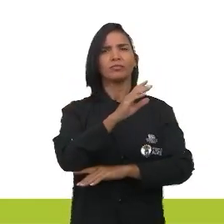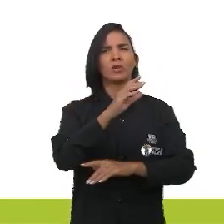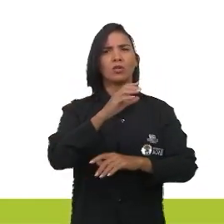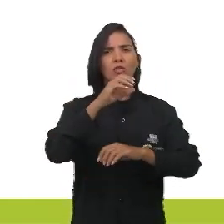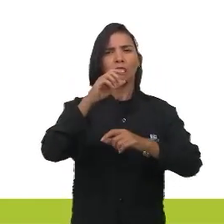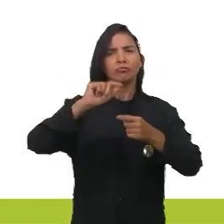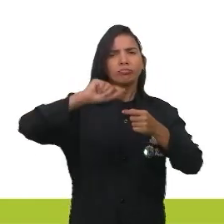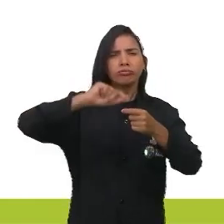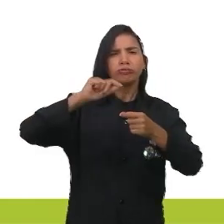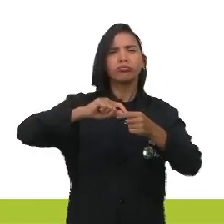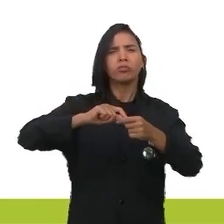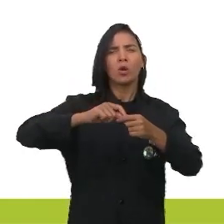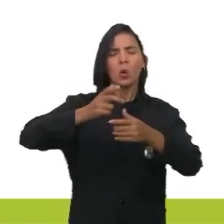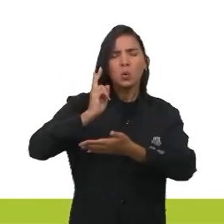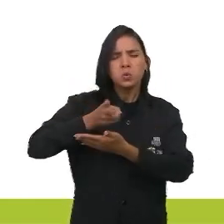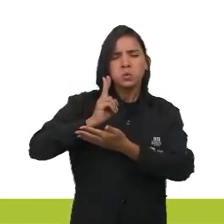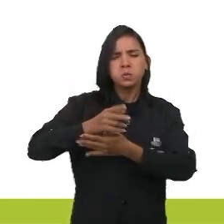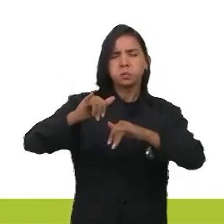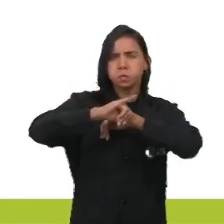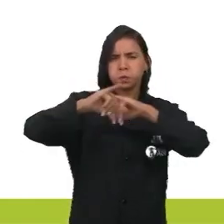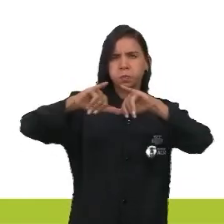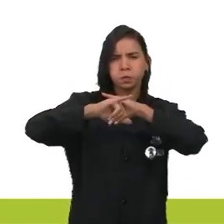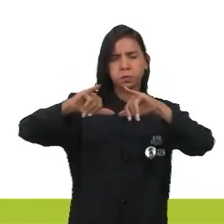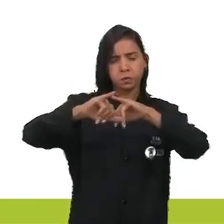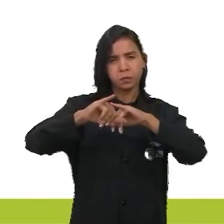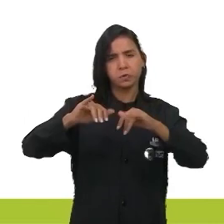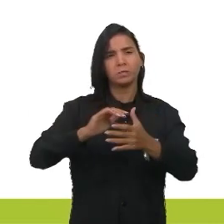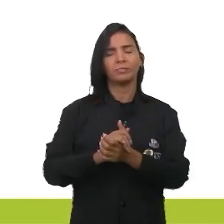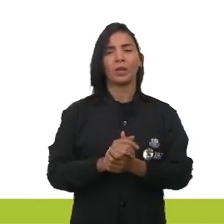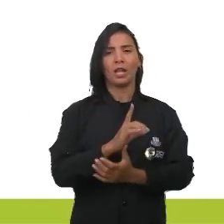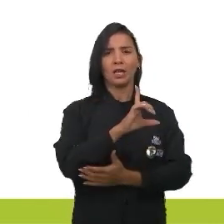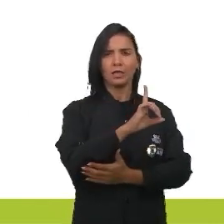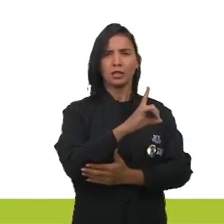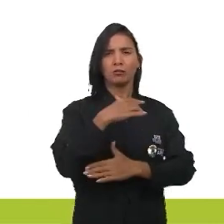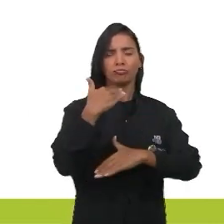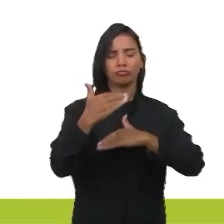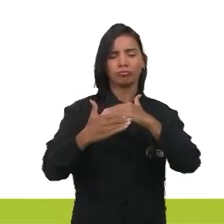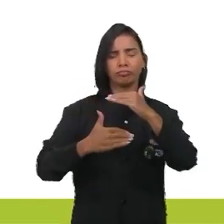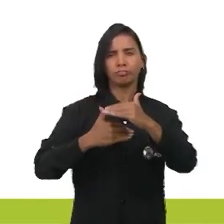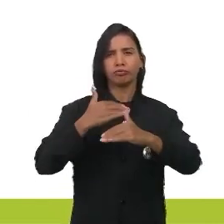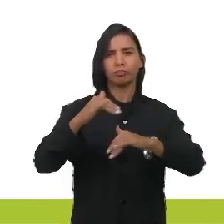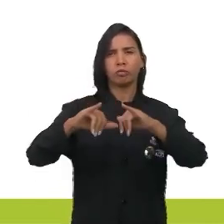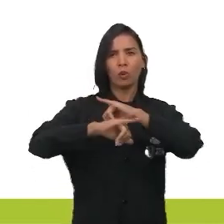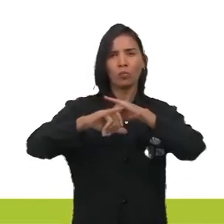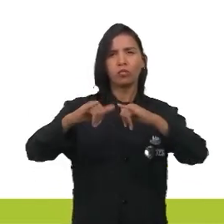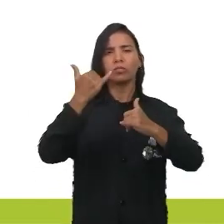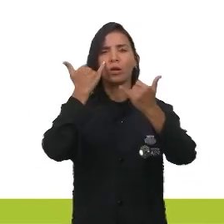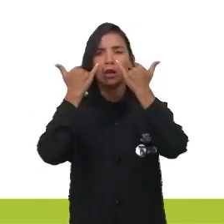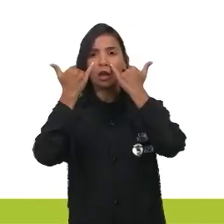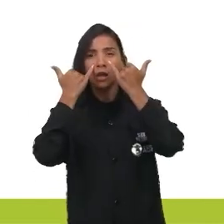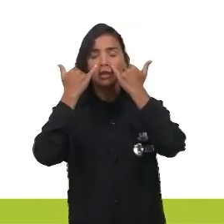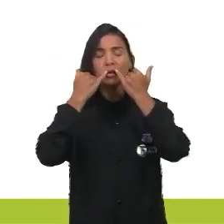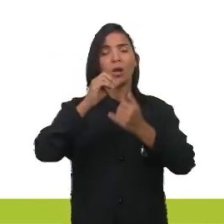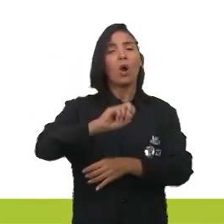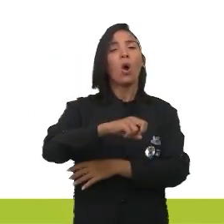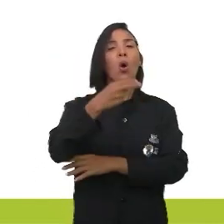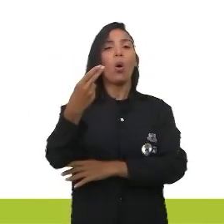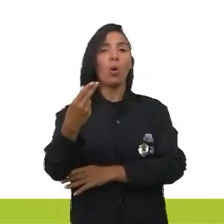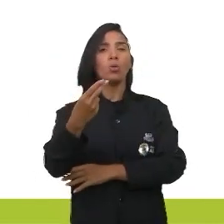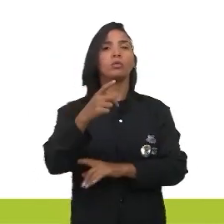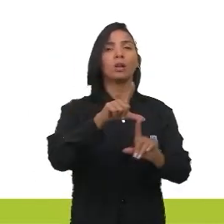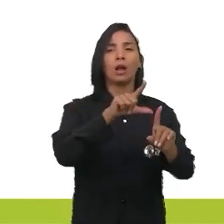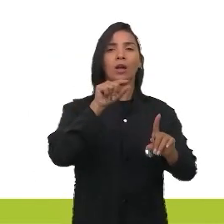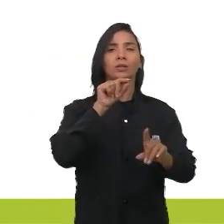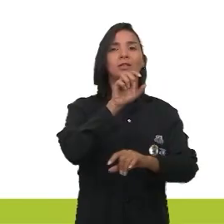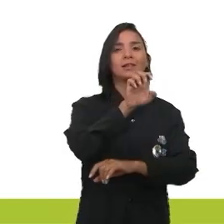instantânea de notícias; D, os processos difusores de informações; ou a alternativa E,